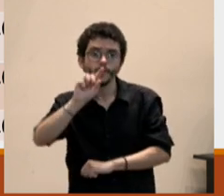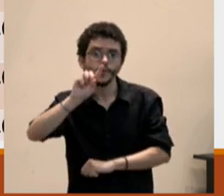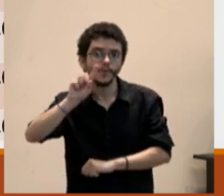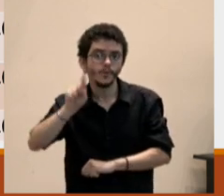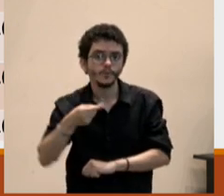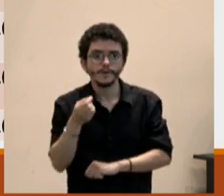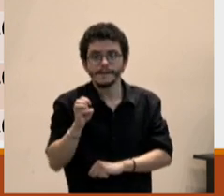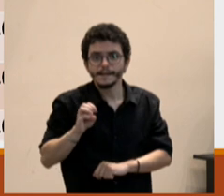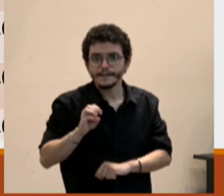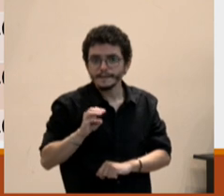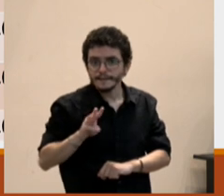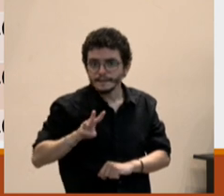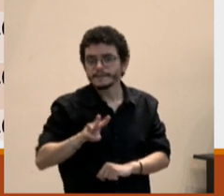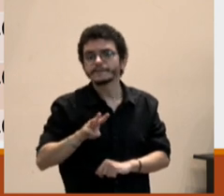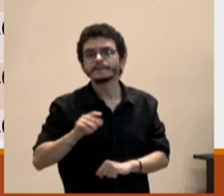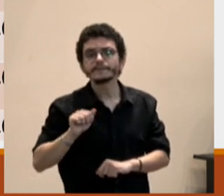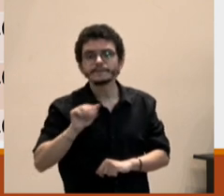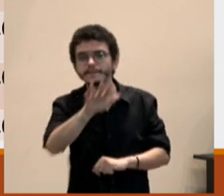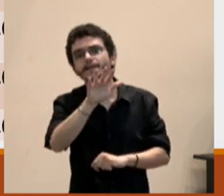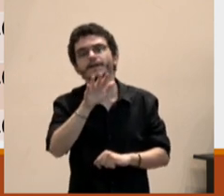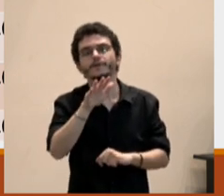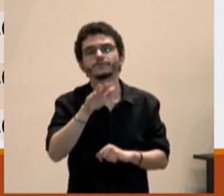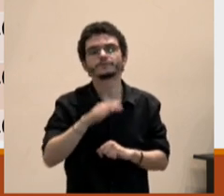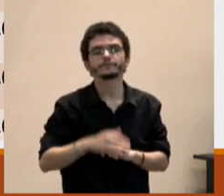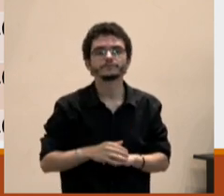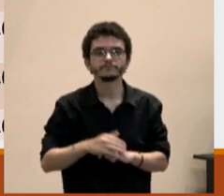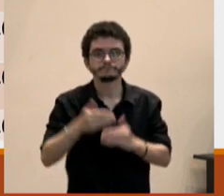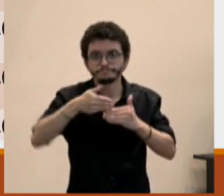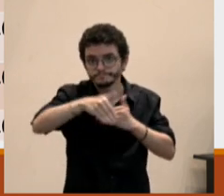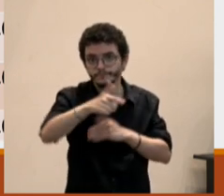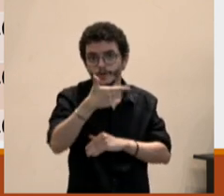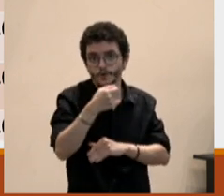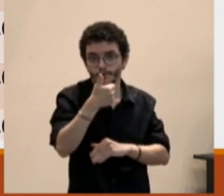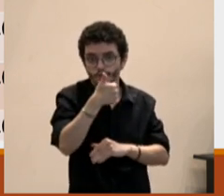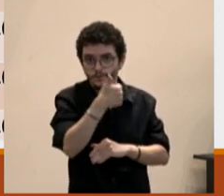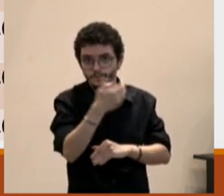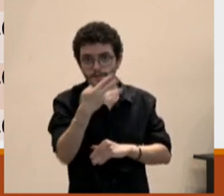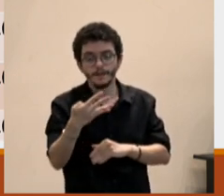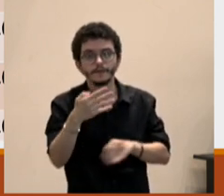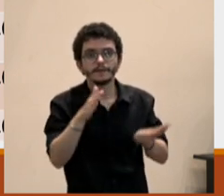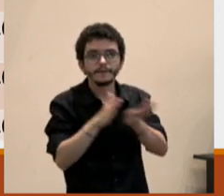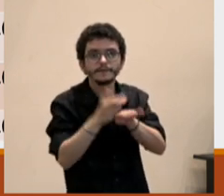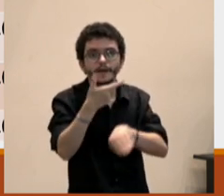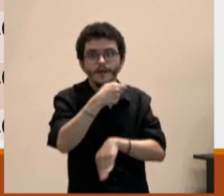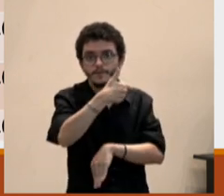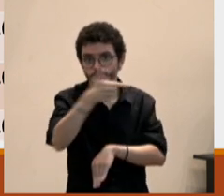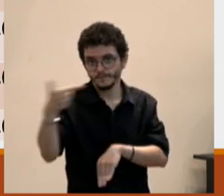bilhões ao longo de 2014 até 2022.